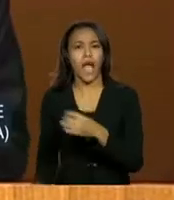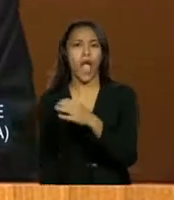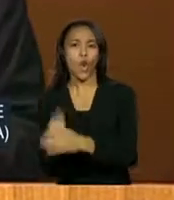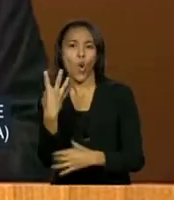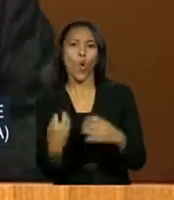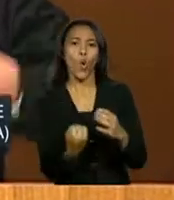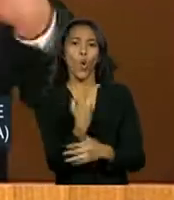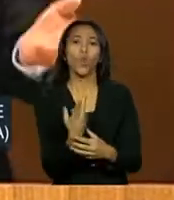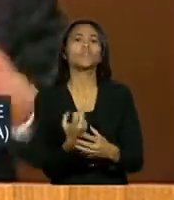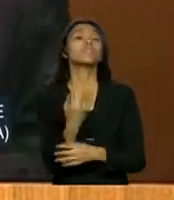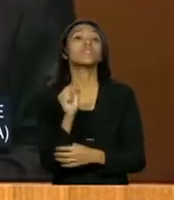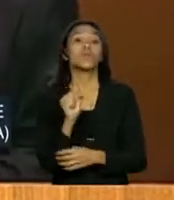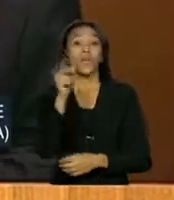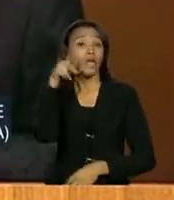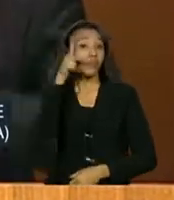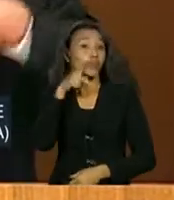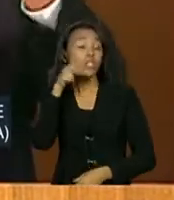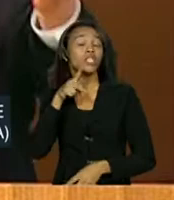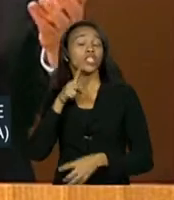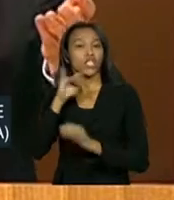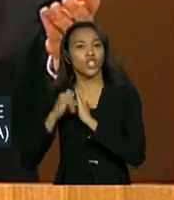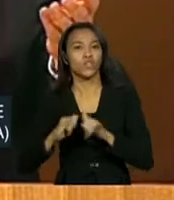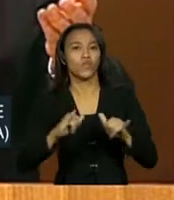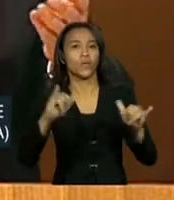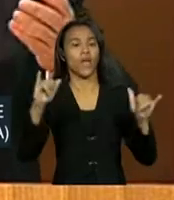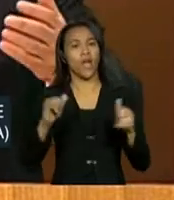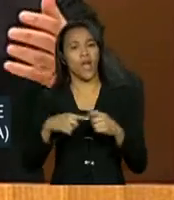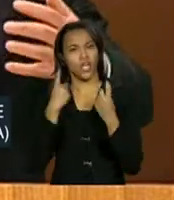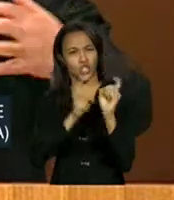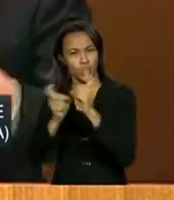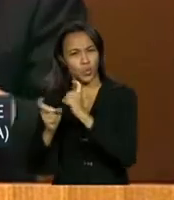da oportunidade de divulgar, de discutir, de ampliar.